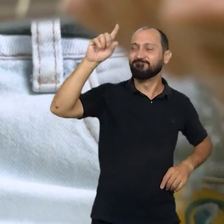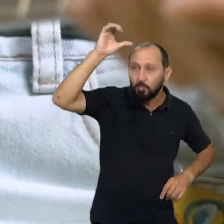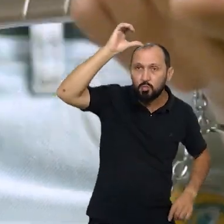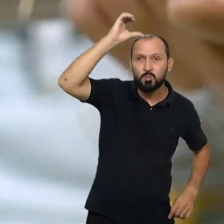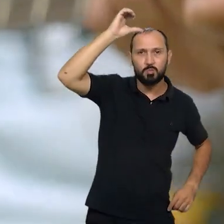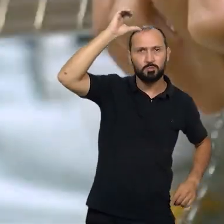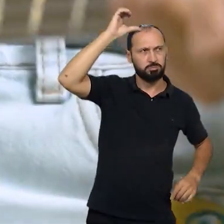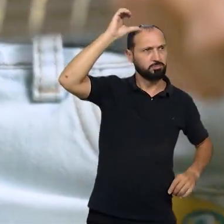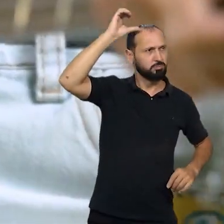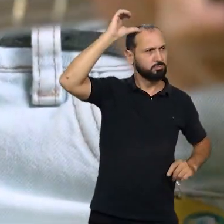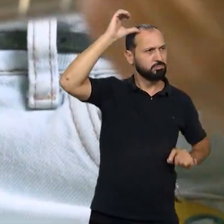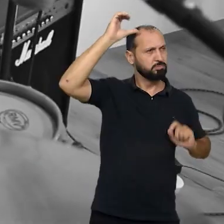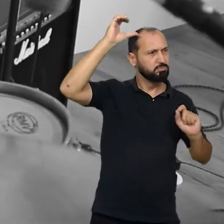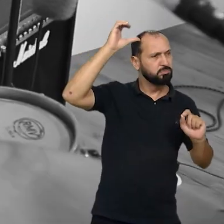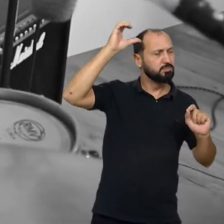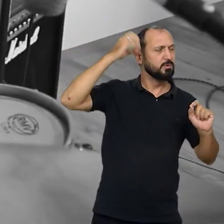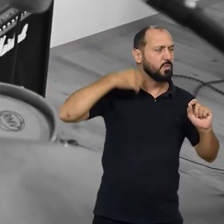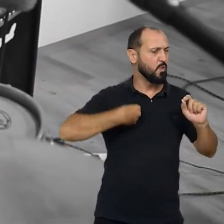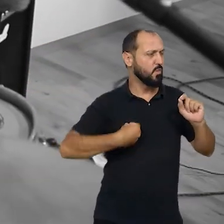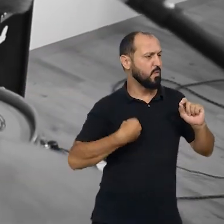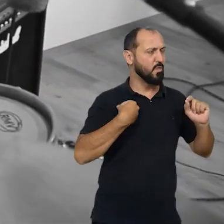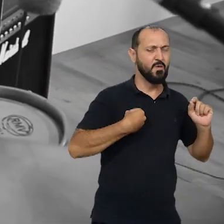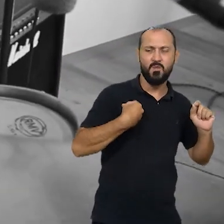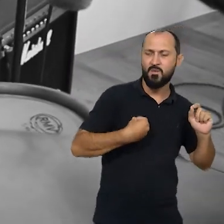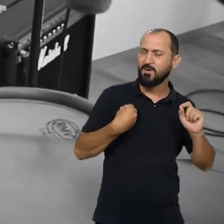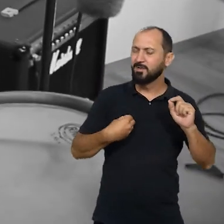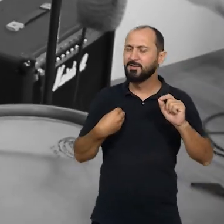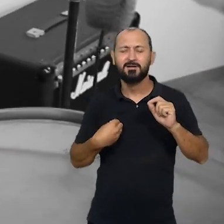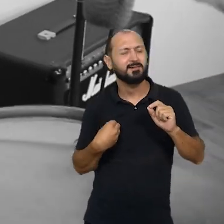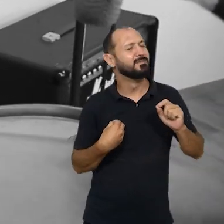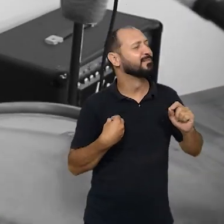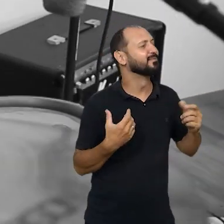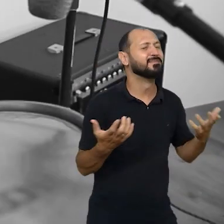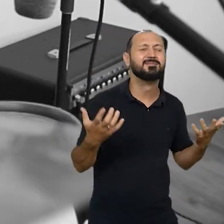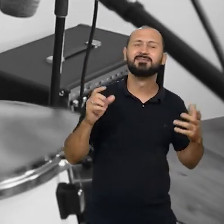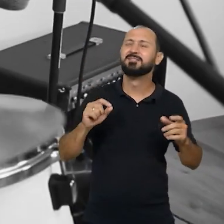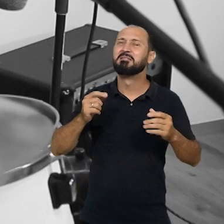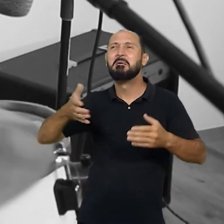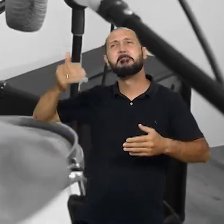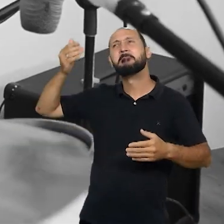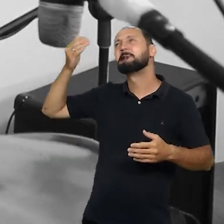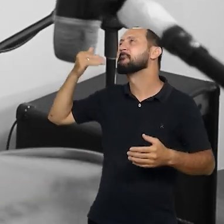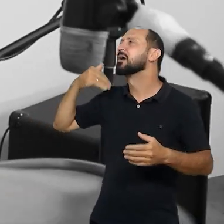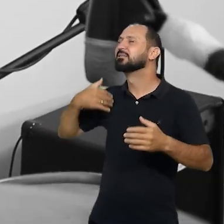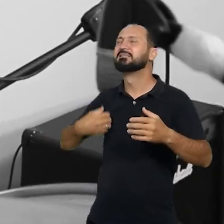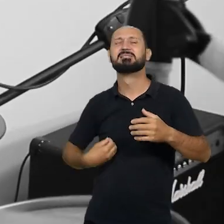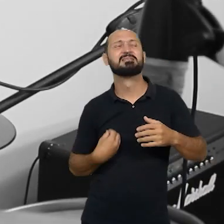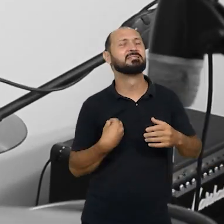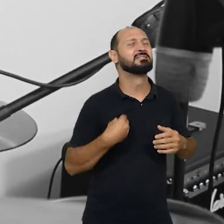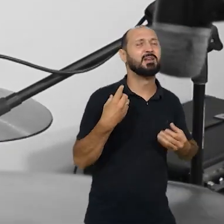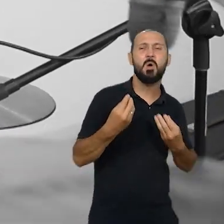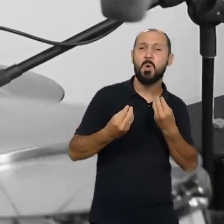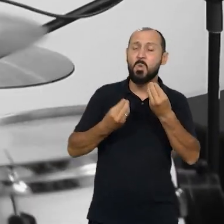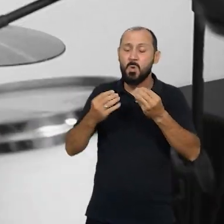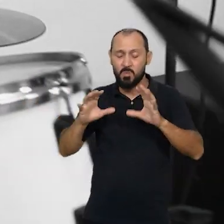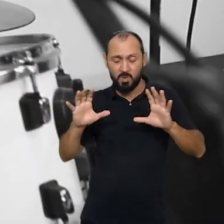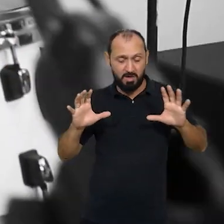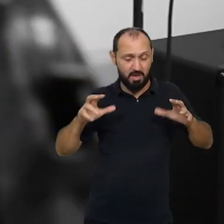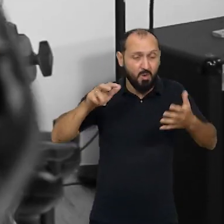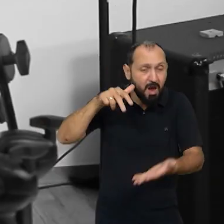ar: o que eu vivo? O que eu vivi? Como é que eu